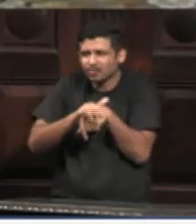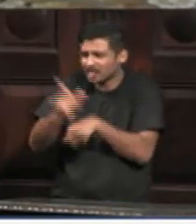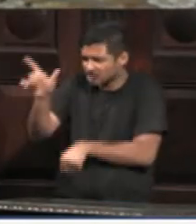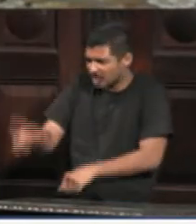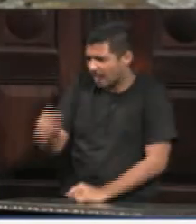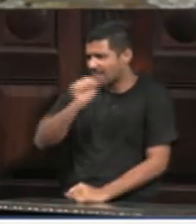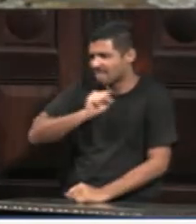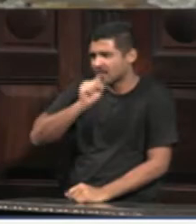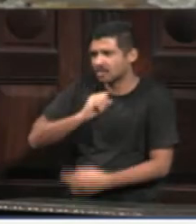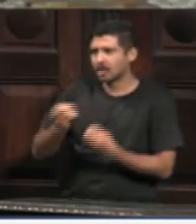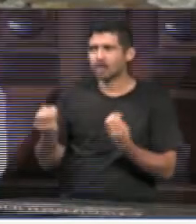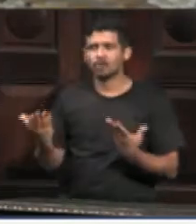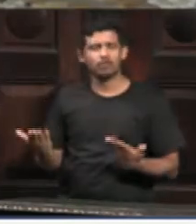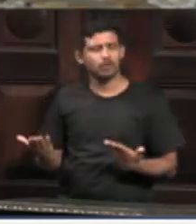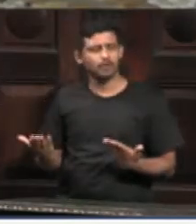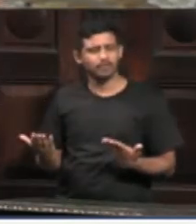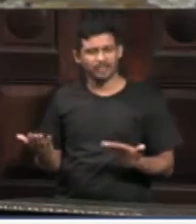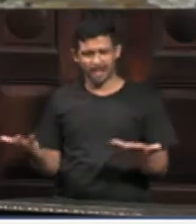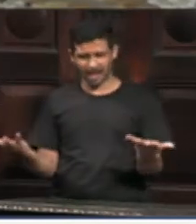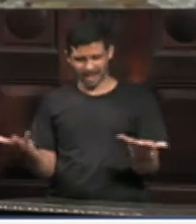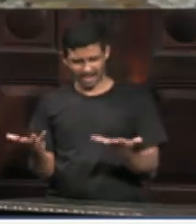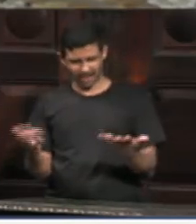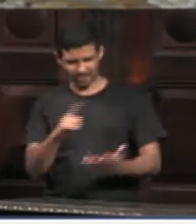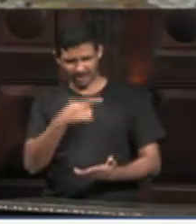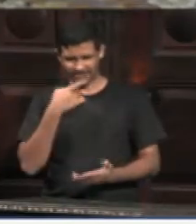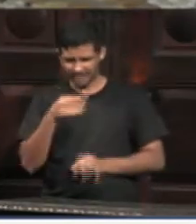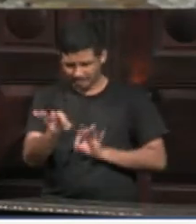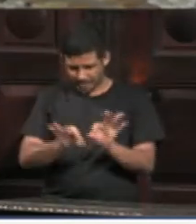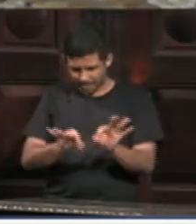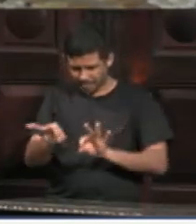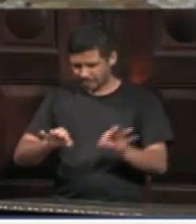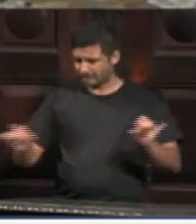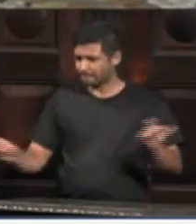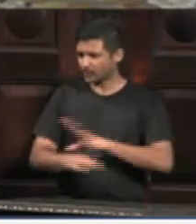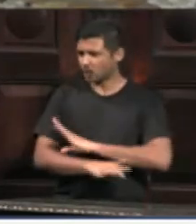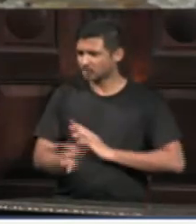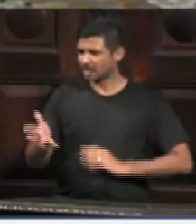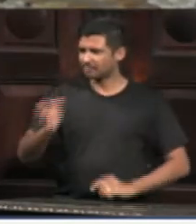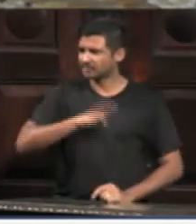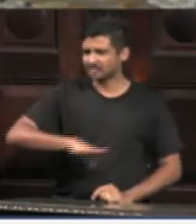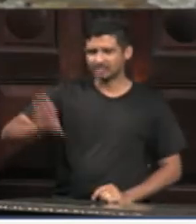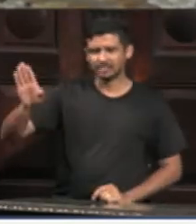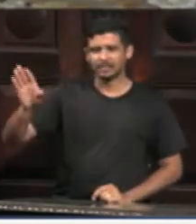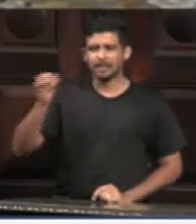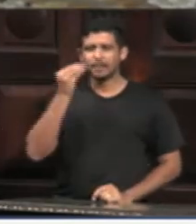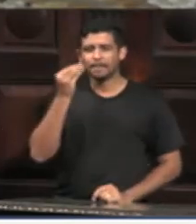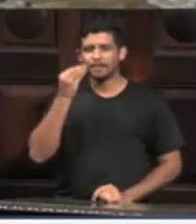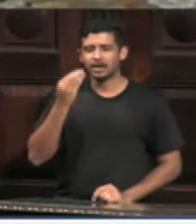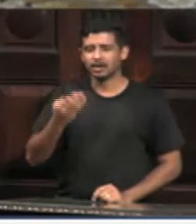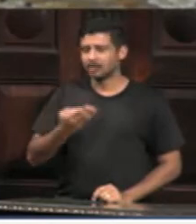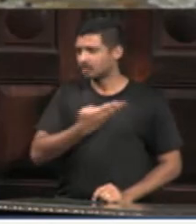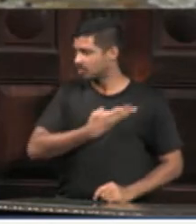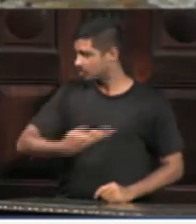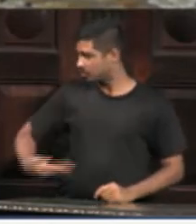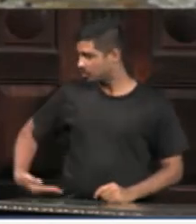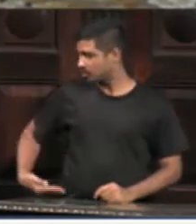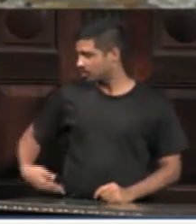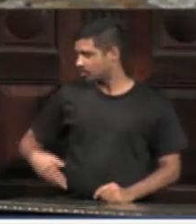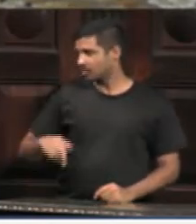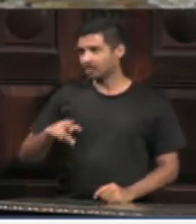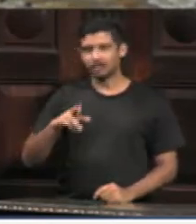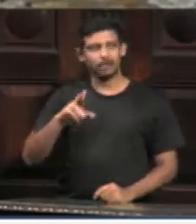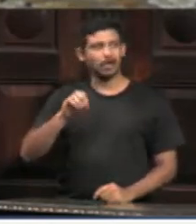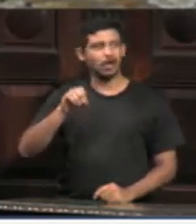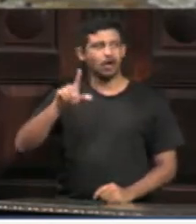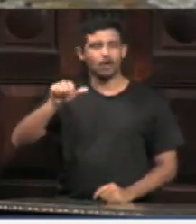coitado. Aí vem agora dizer que está preparado para quê? Ele está preparado, sabe para onde? Para governar o Rolas, lá em Santa